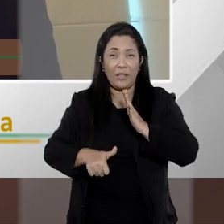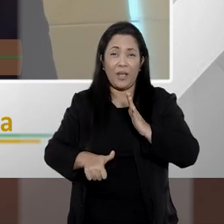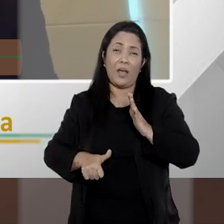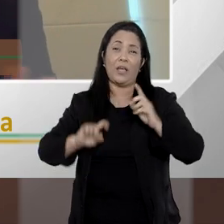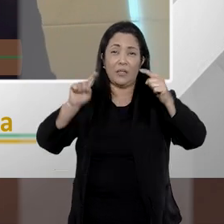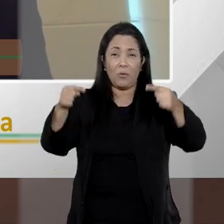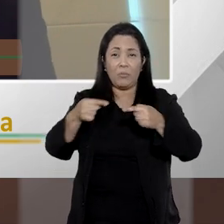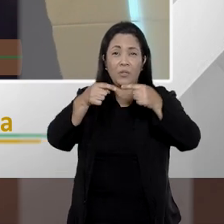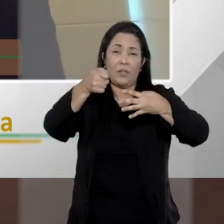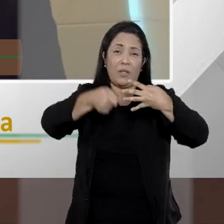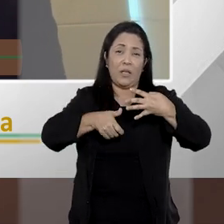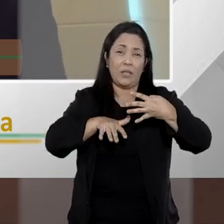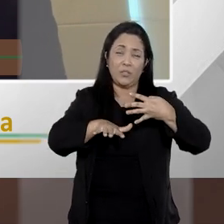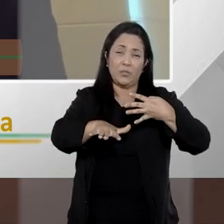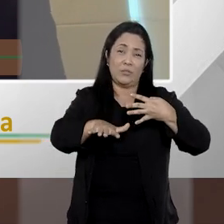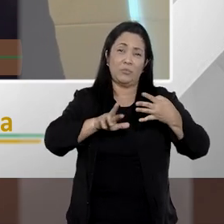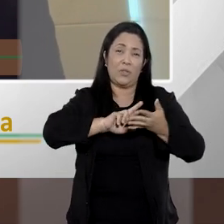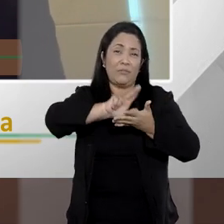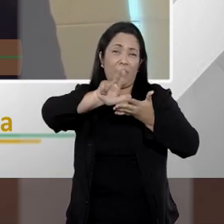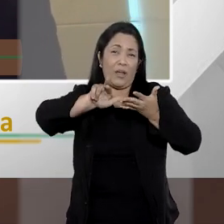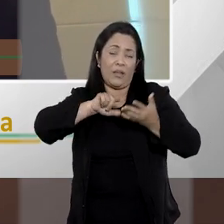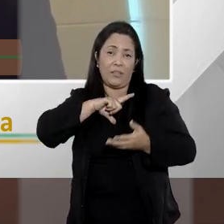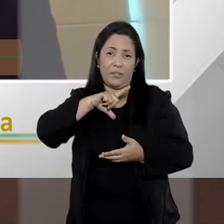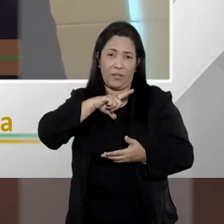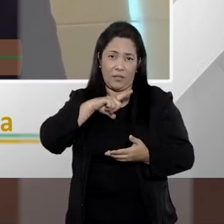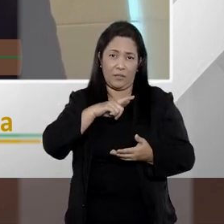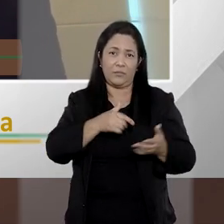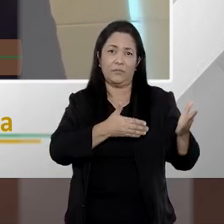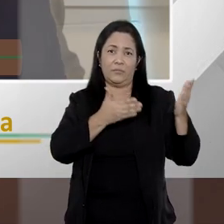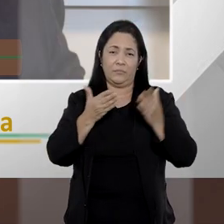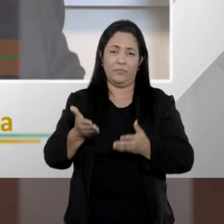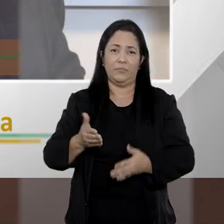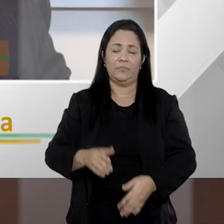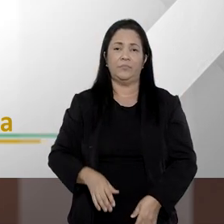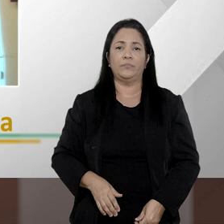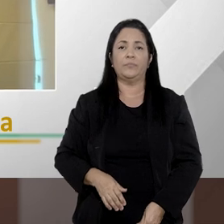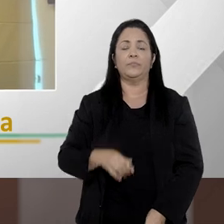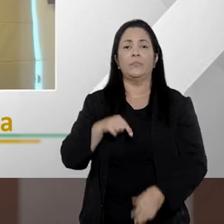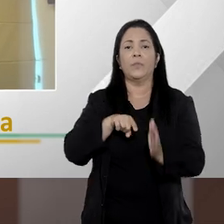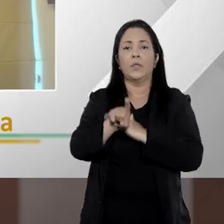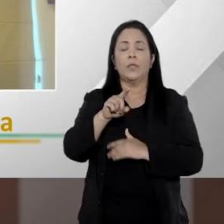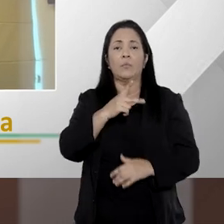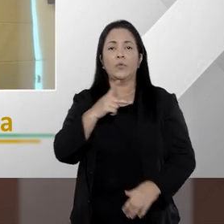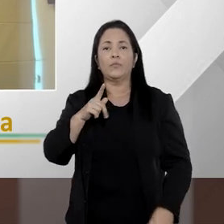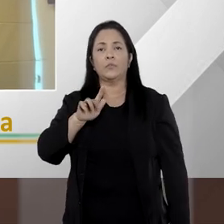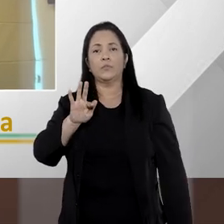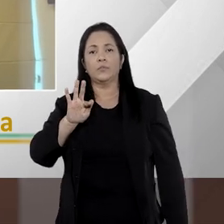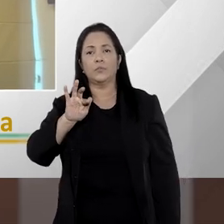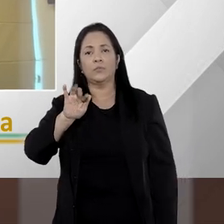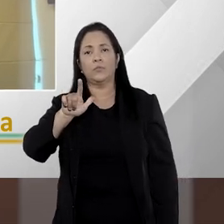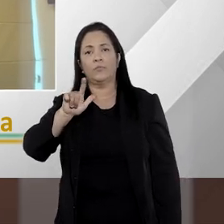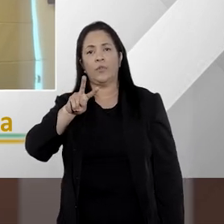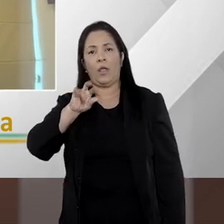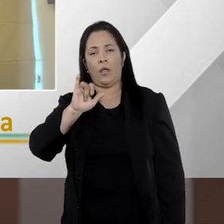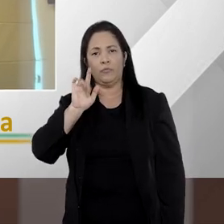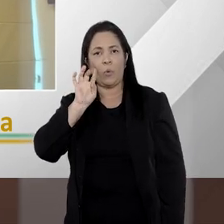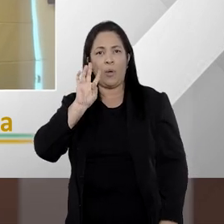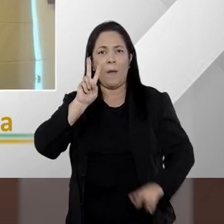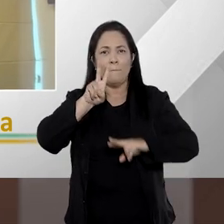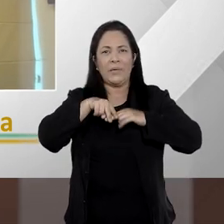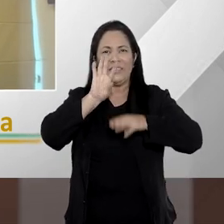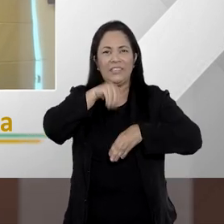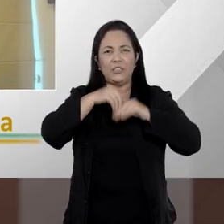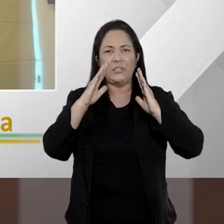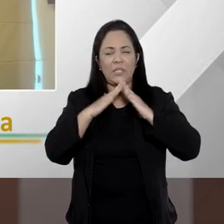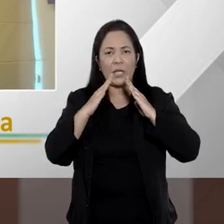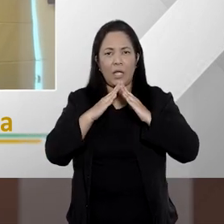jurisprudenciais. Então, resumindo, é isso, um conceito para a gente startar aqui o nosso debate. Professor Flávio, no caso de prisão domiciliar, o